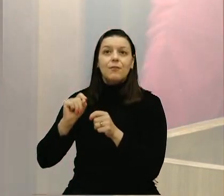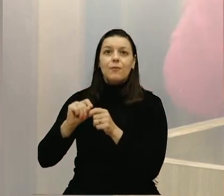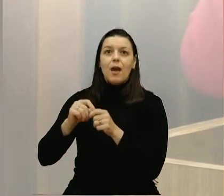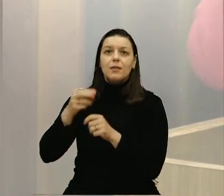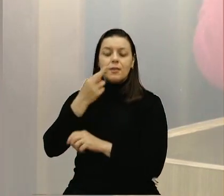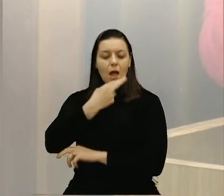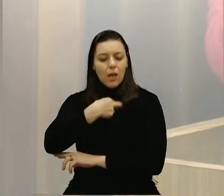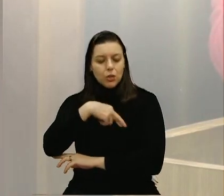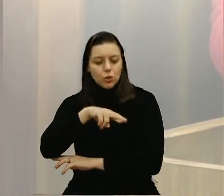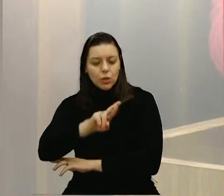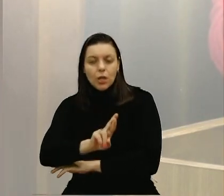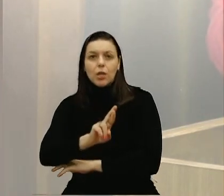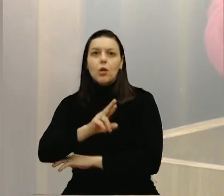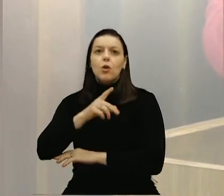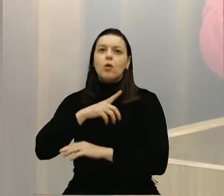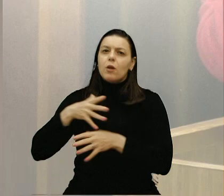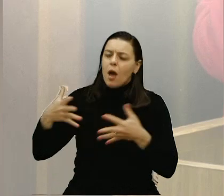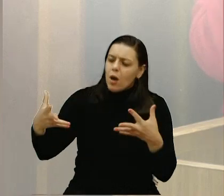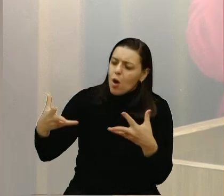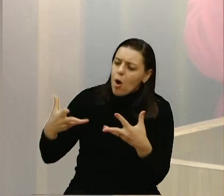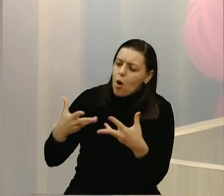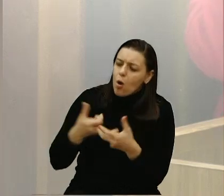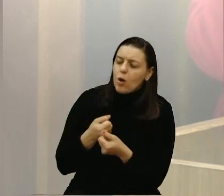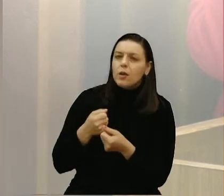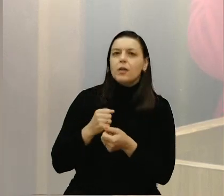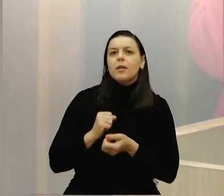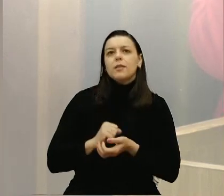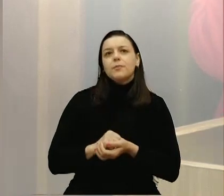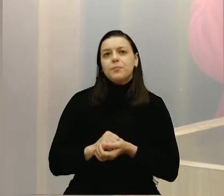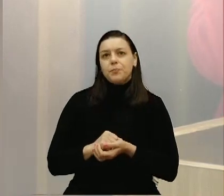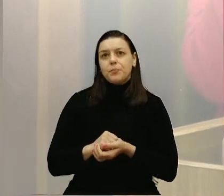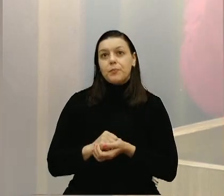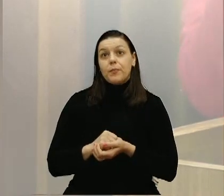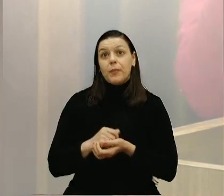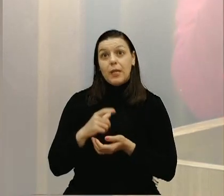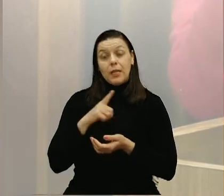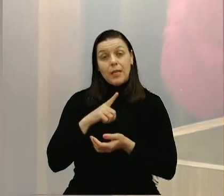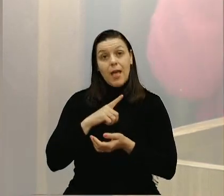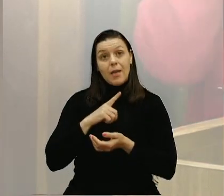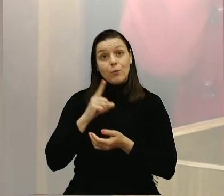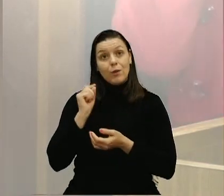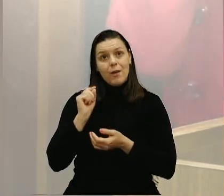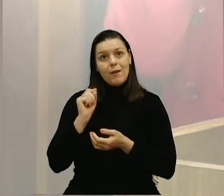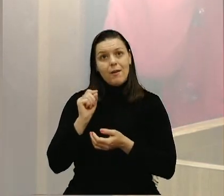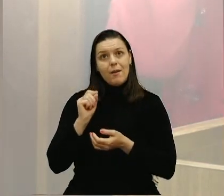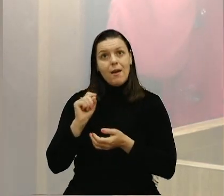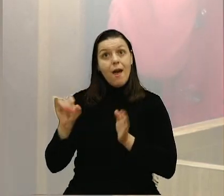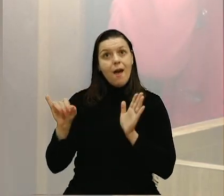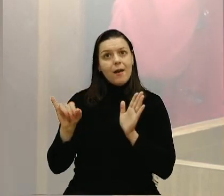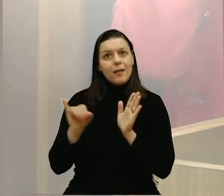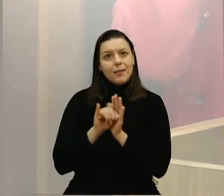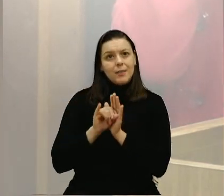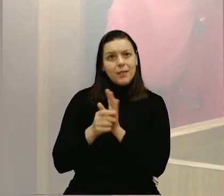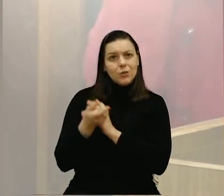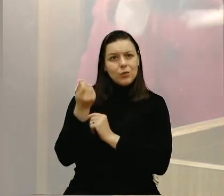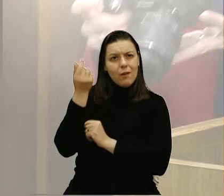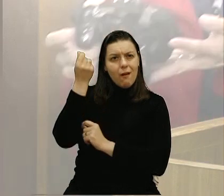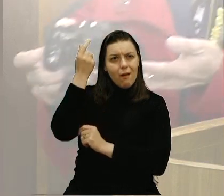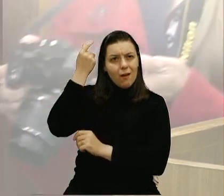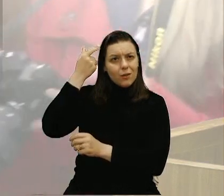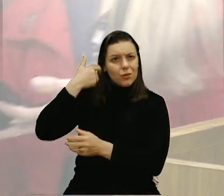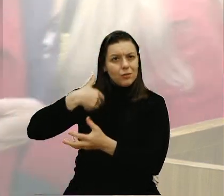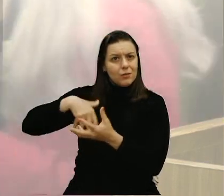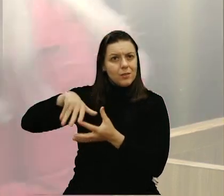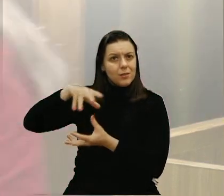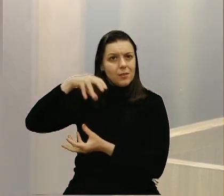religião, que confortam, que acolhem, né, que resgatam a identidade dos nossos ancestrais. Então,